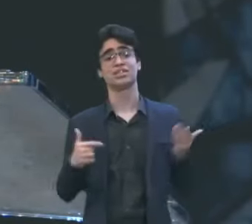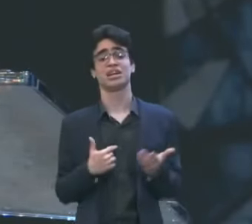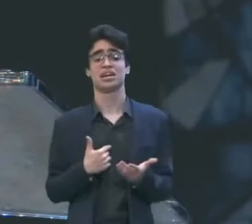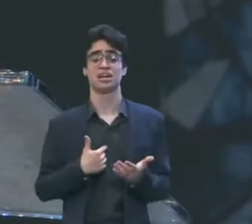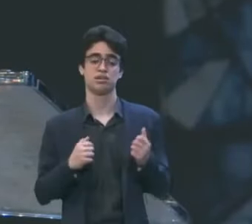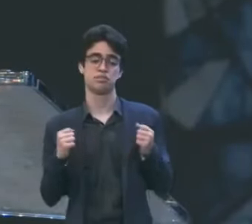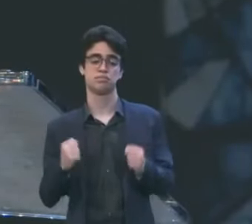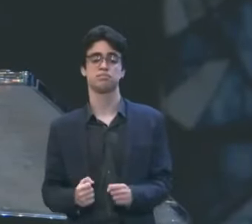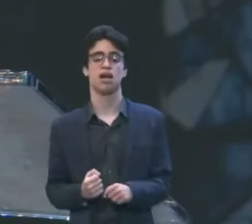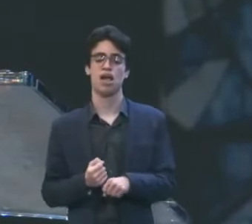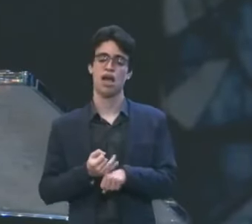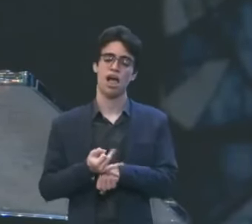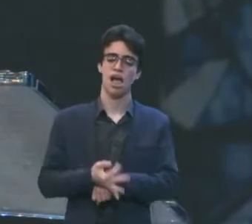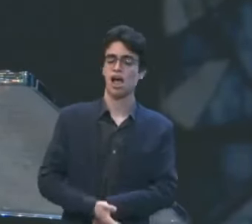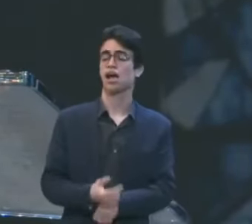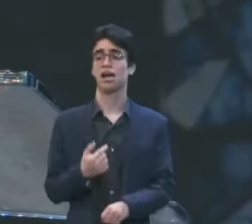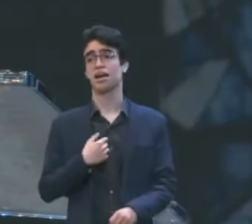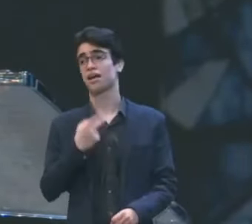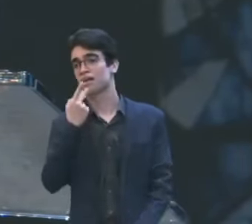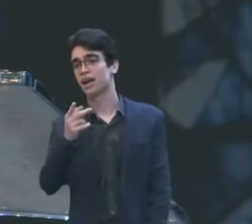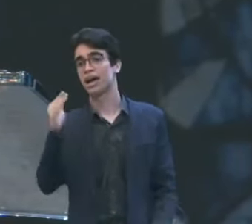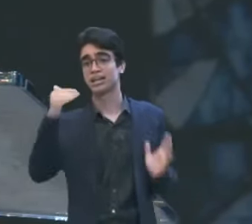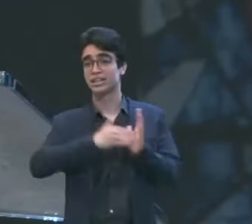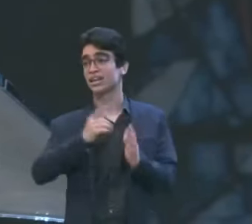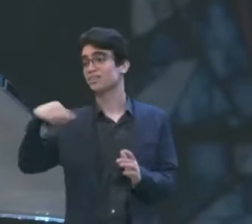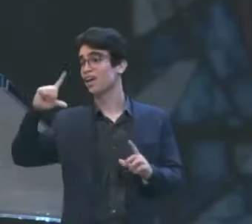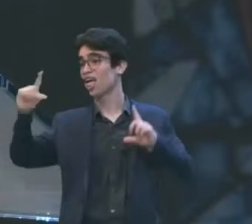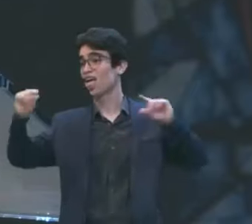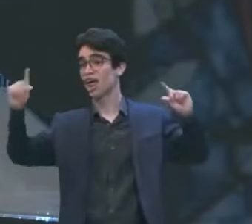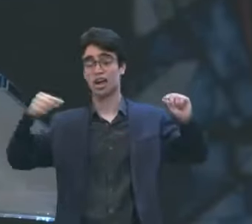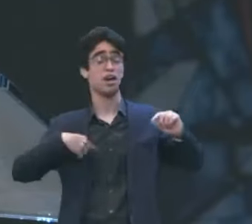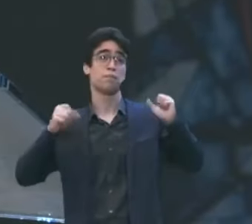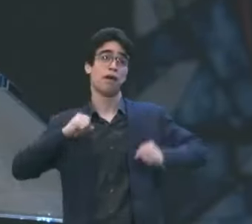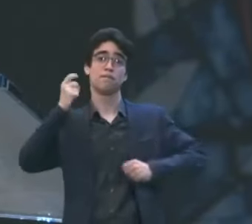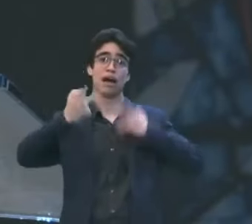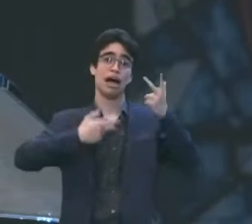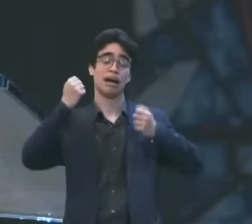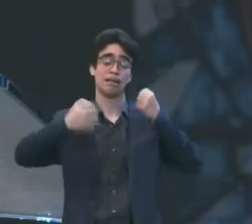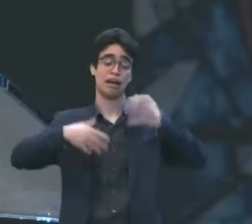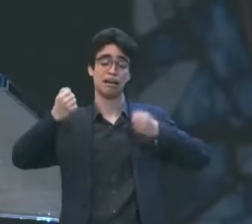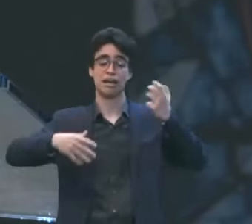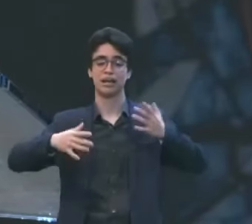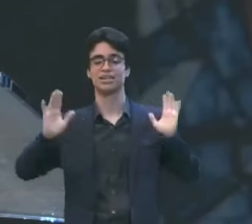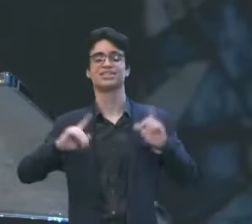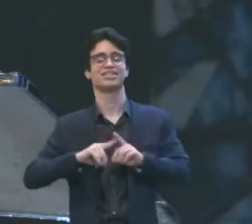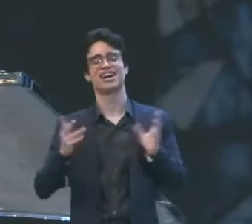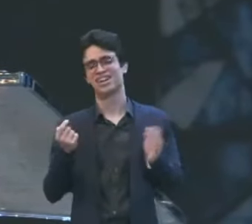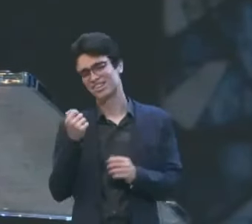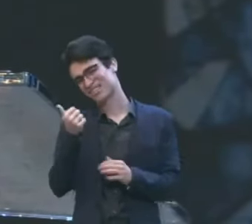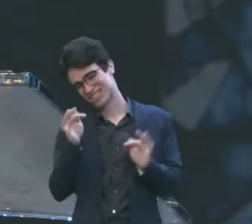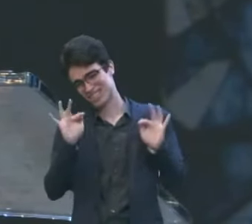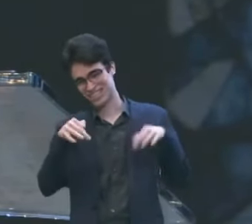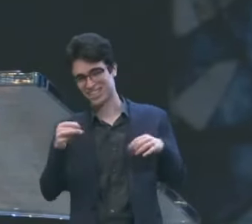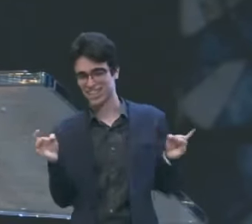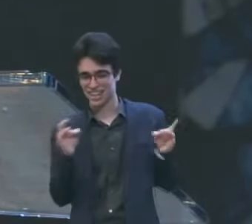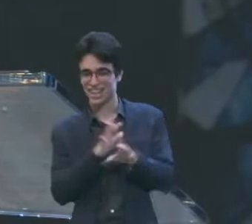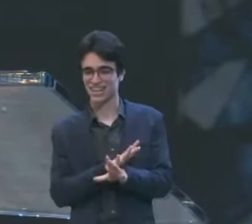falando fica comigo, até os irmãos ir embora e me deixar sozinhos. Mas eu estou parando, irmãos.